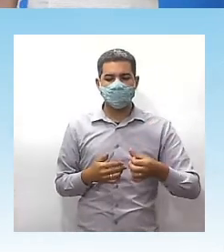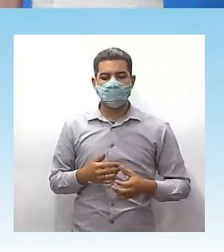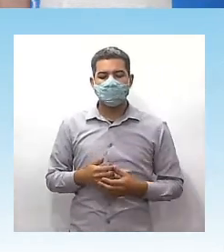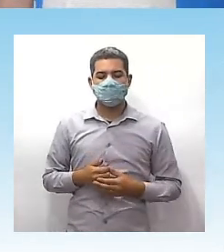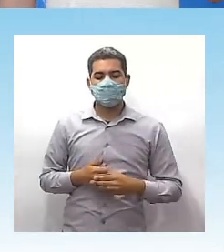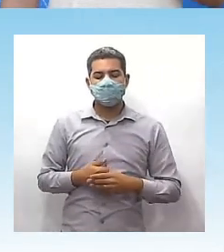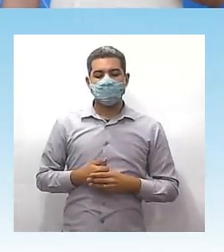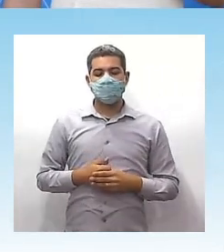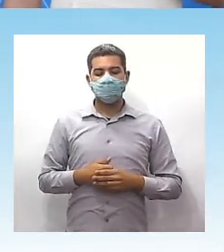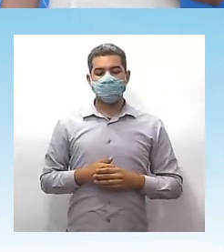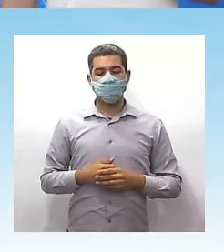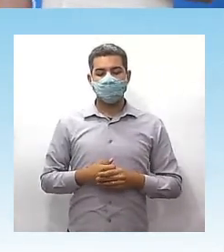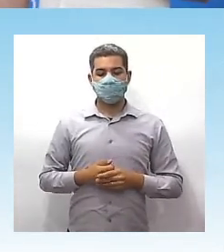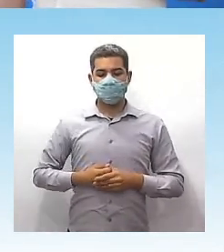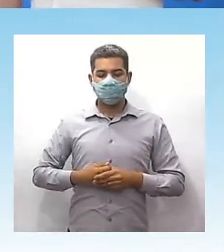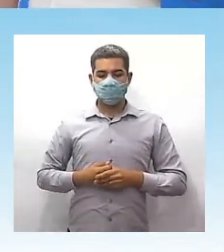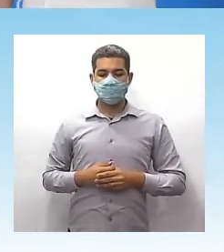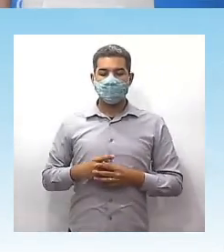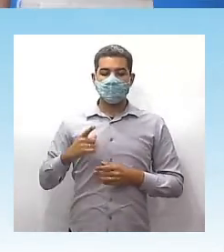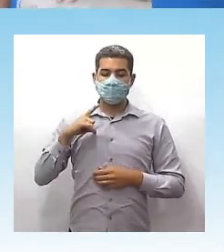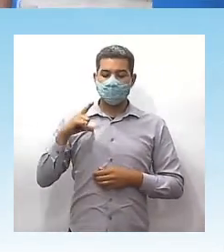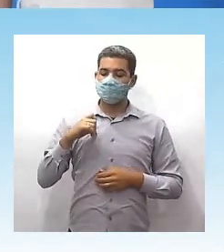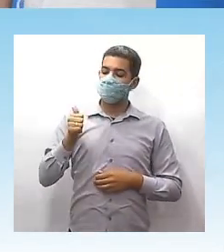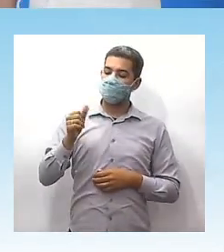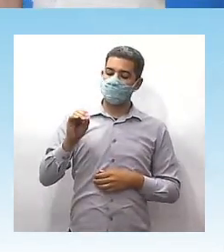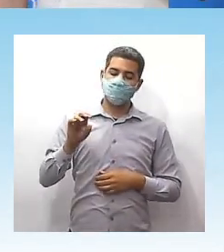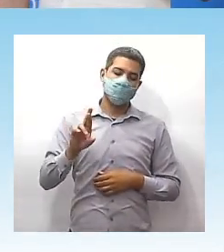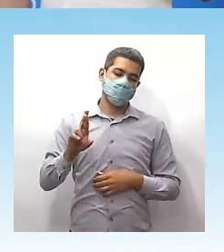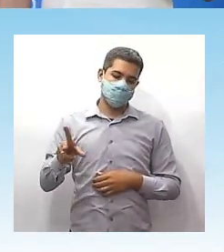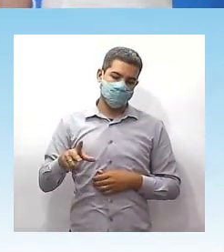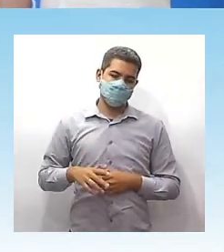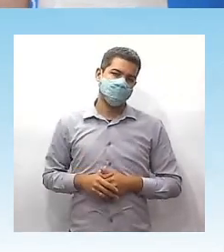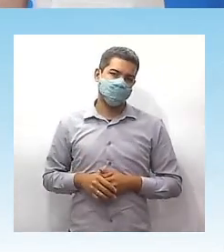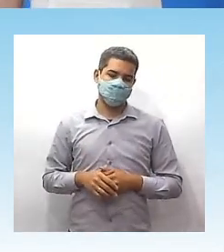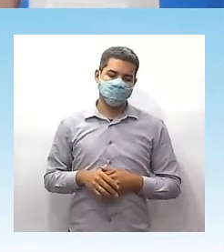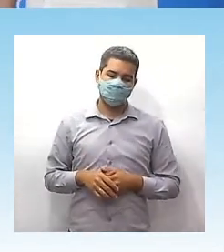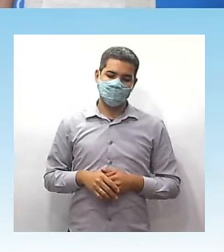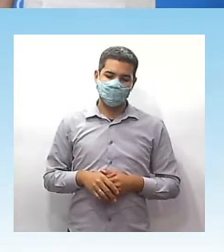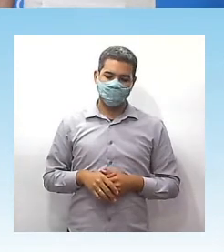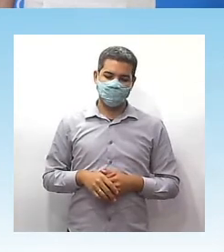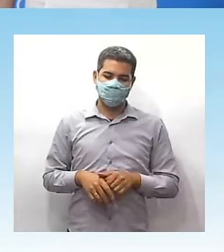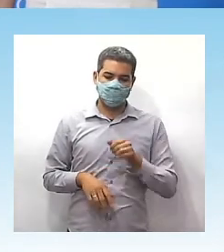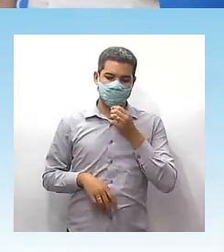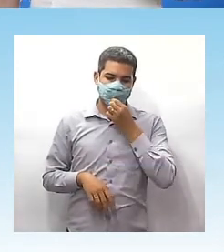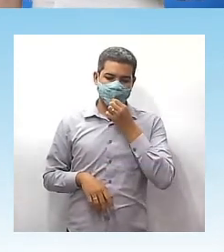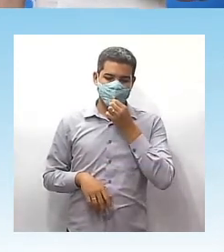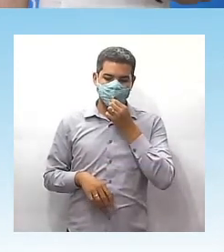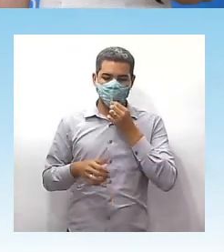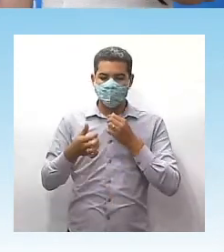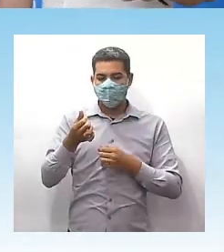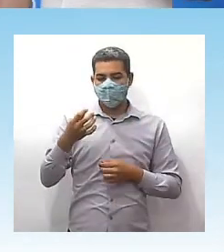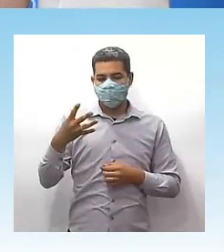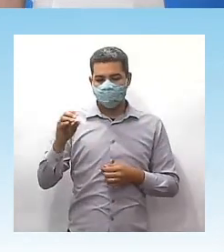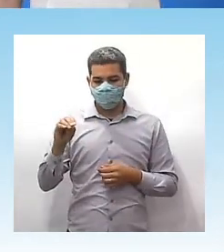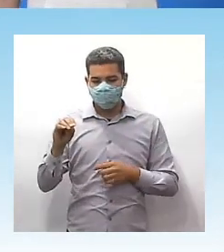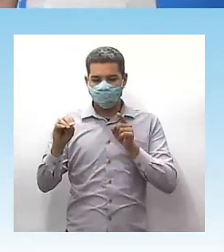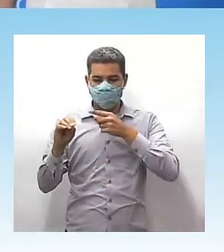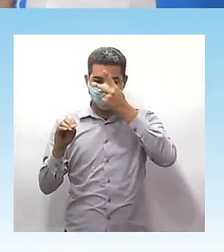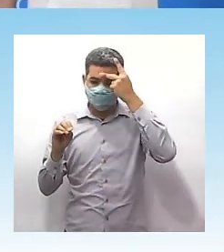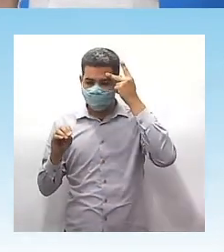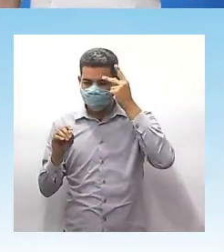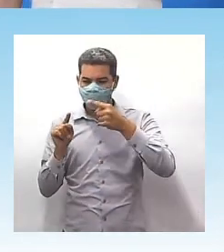64, deram uma nota diferente de 10. 640 foram as pessoas que deram a nota 10, tá?